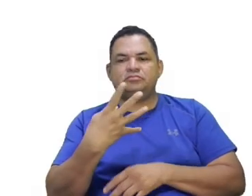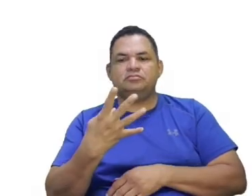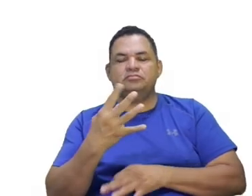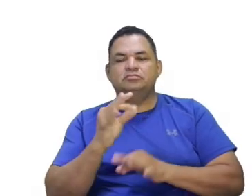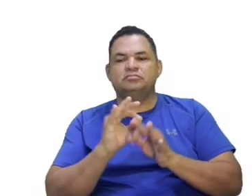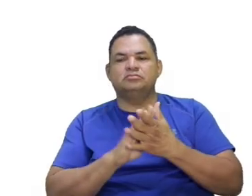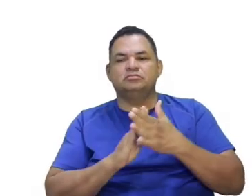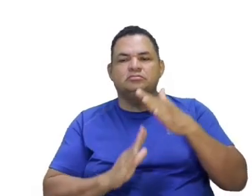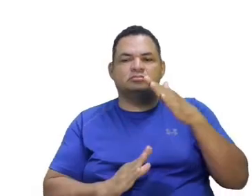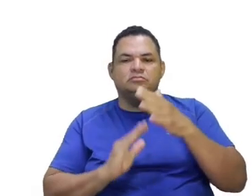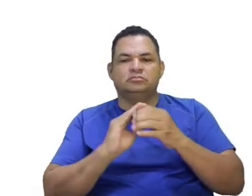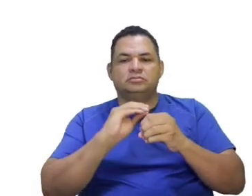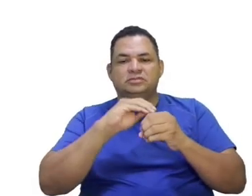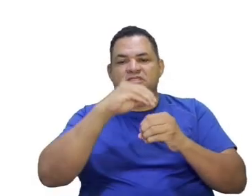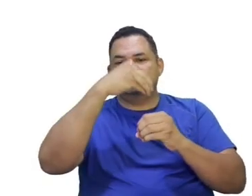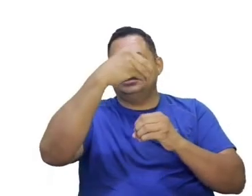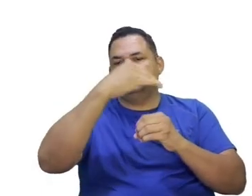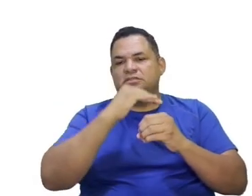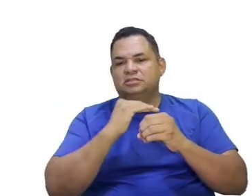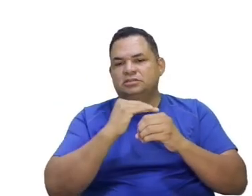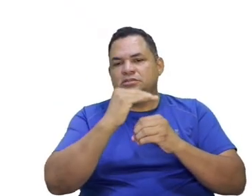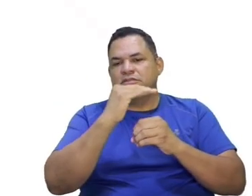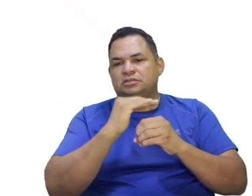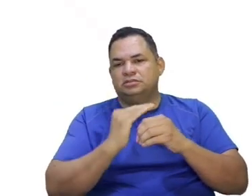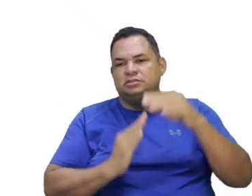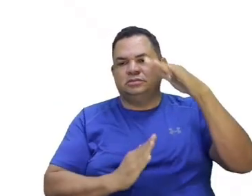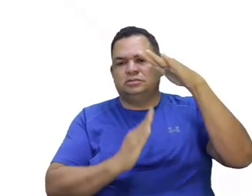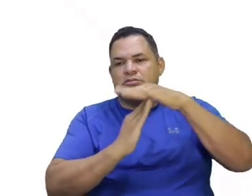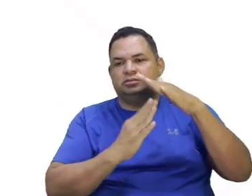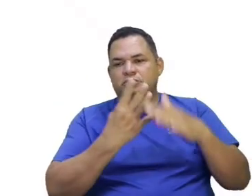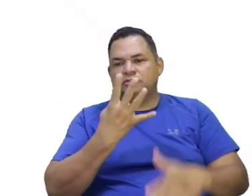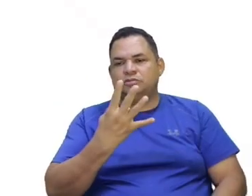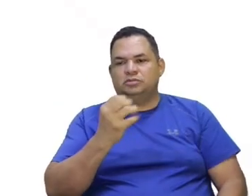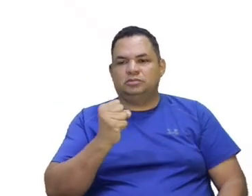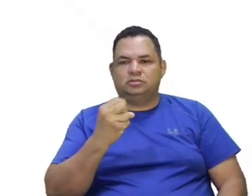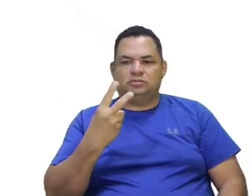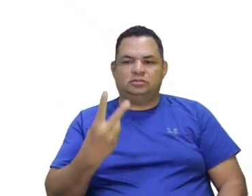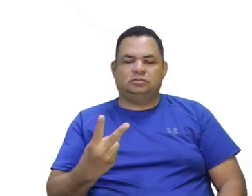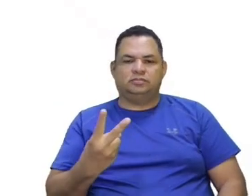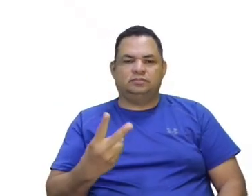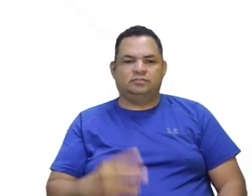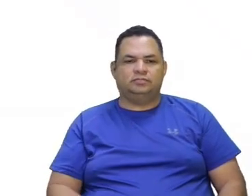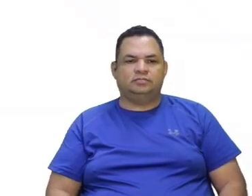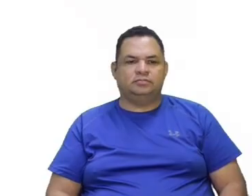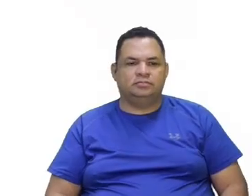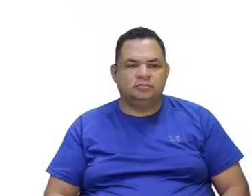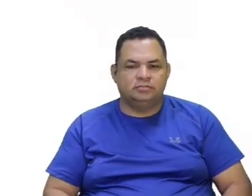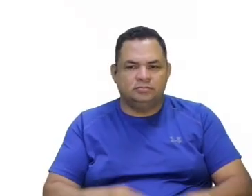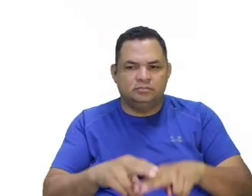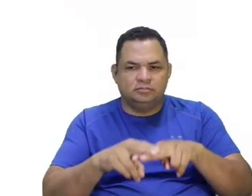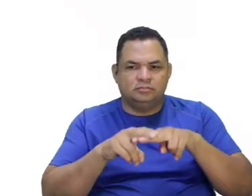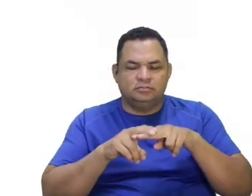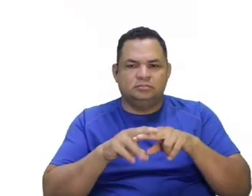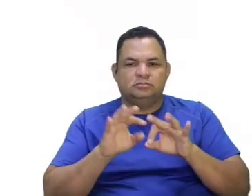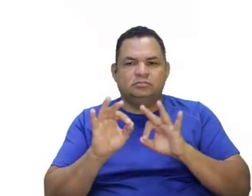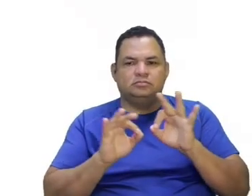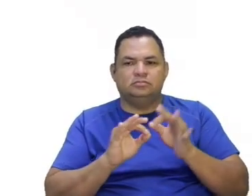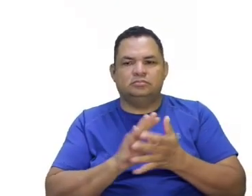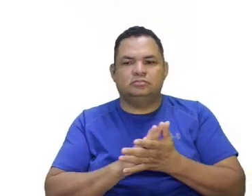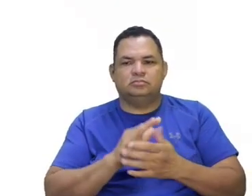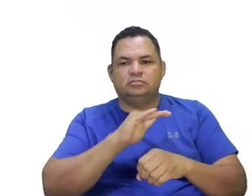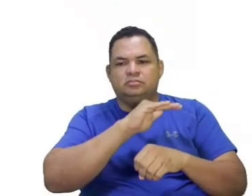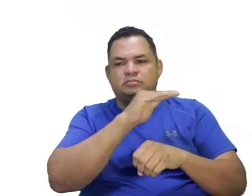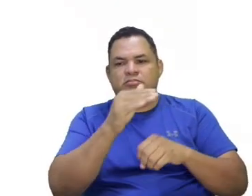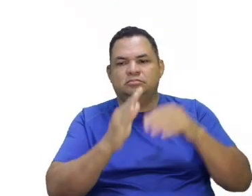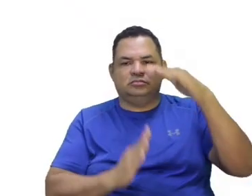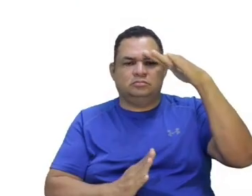o nível mais distante do núcleo dele? É o 4S2. Por isso que aqui é a camada